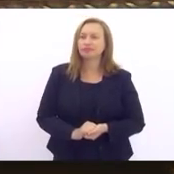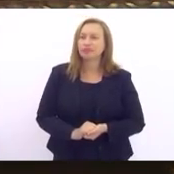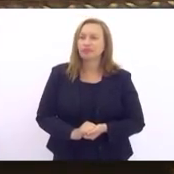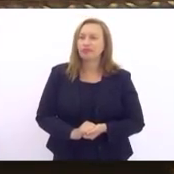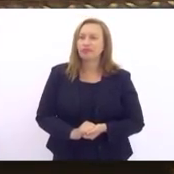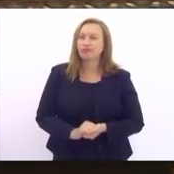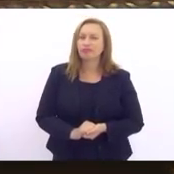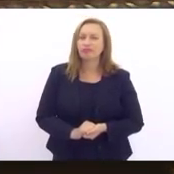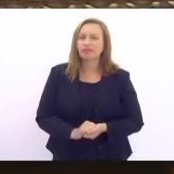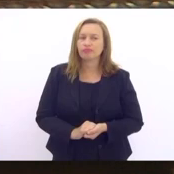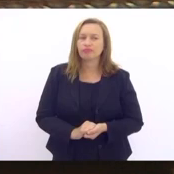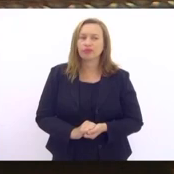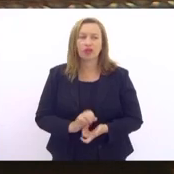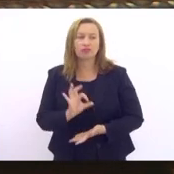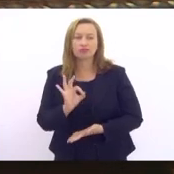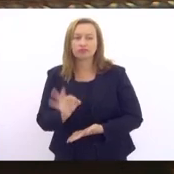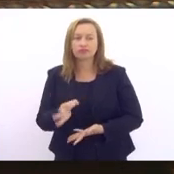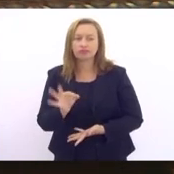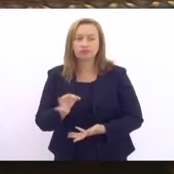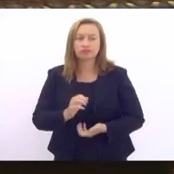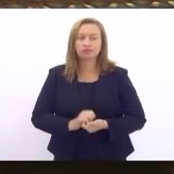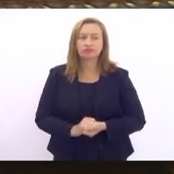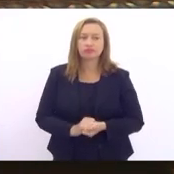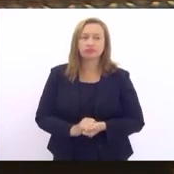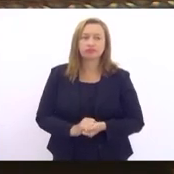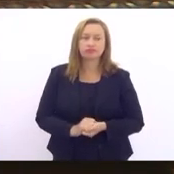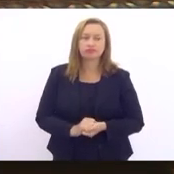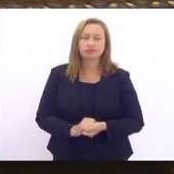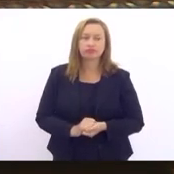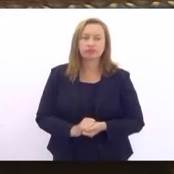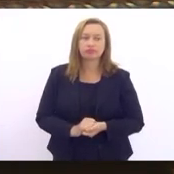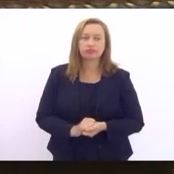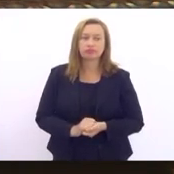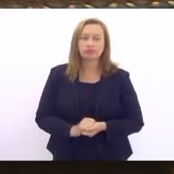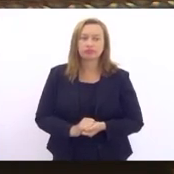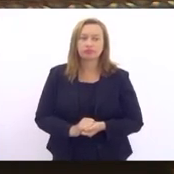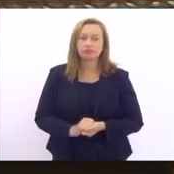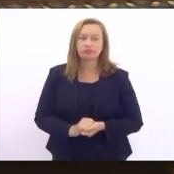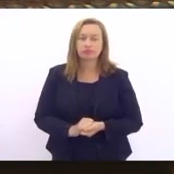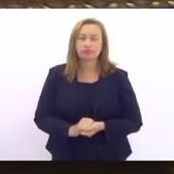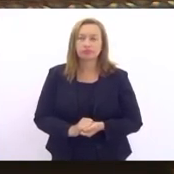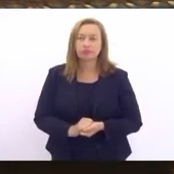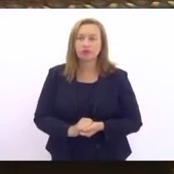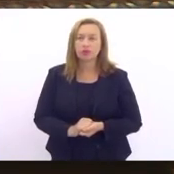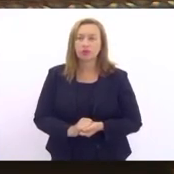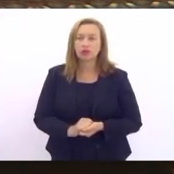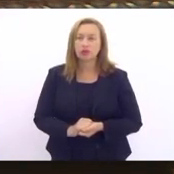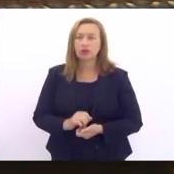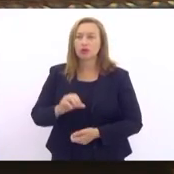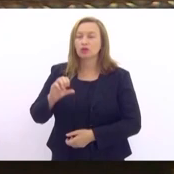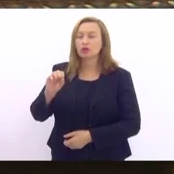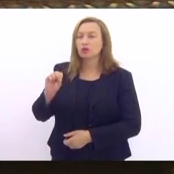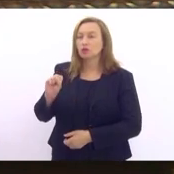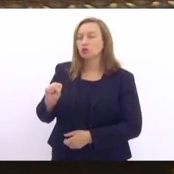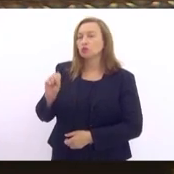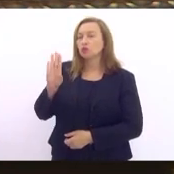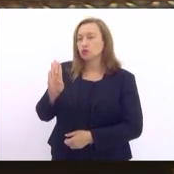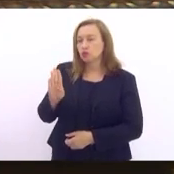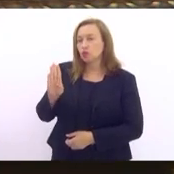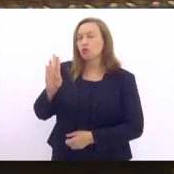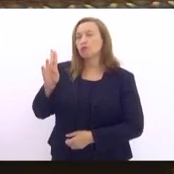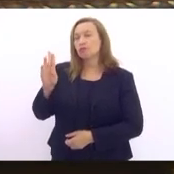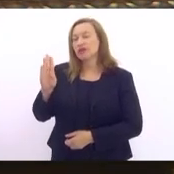exatamente esse subsídio. Pode se dar o nome de subsídio, incentivo,